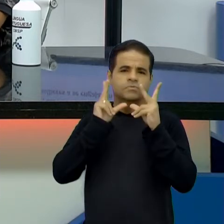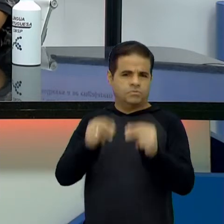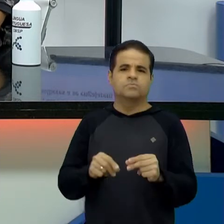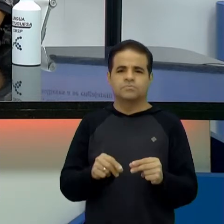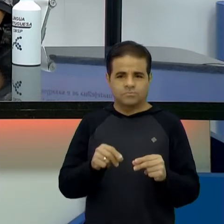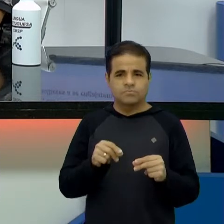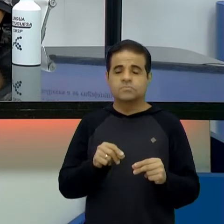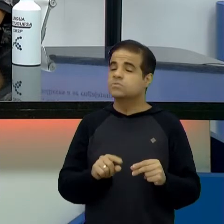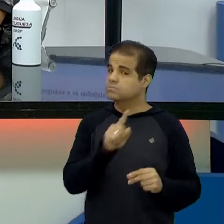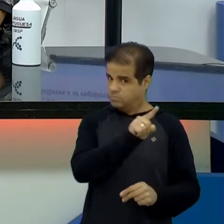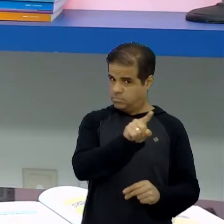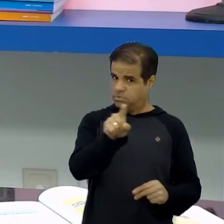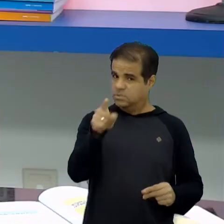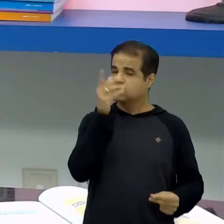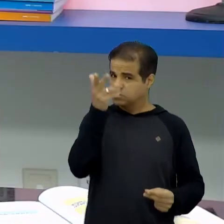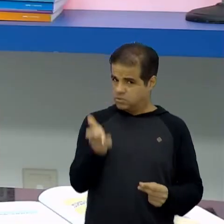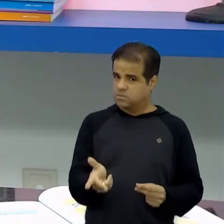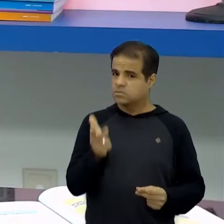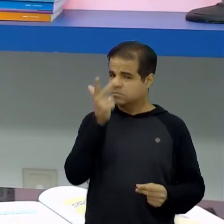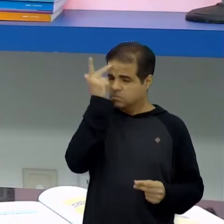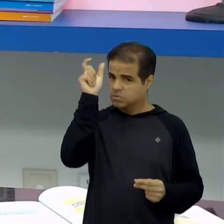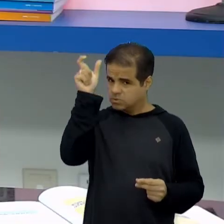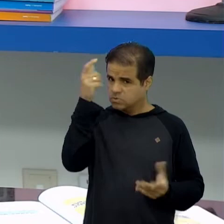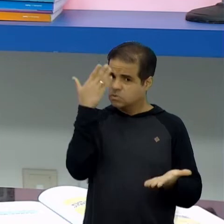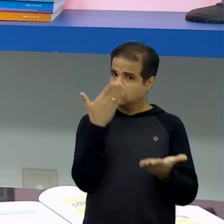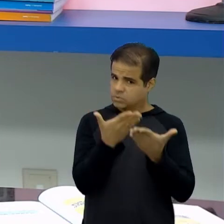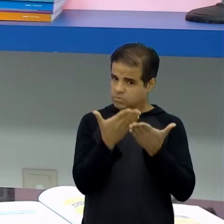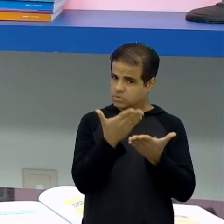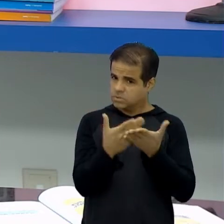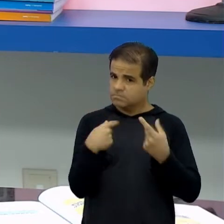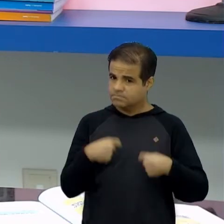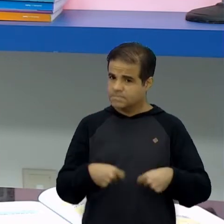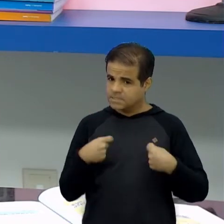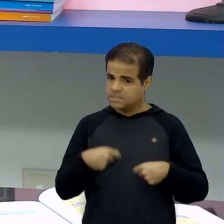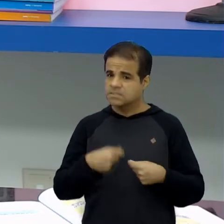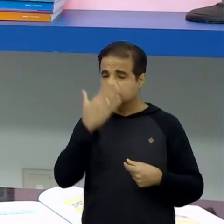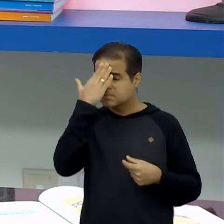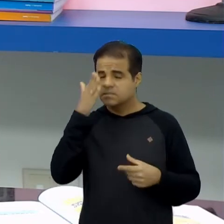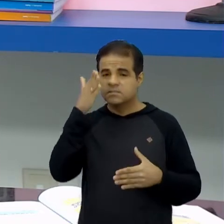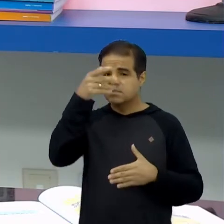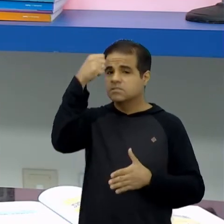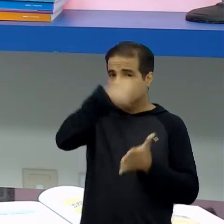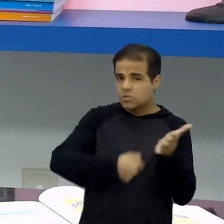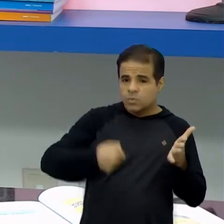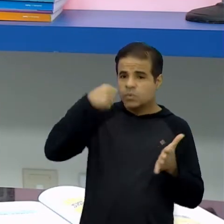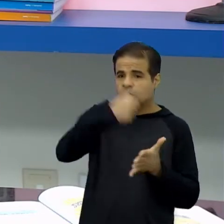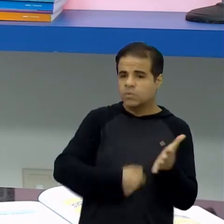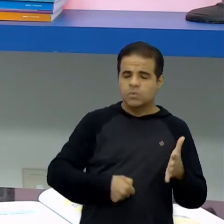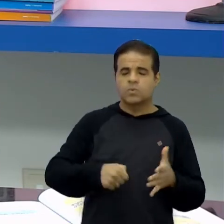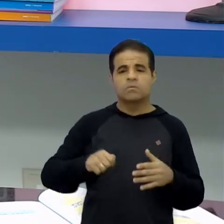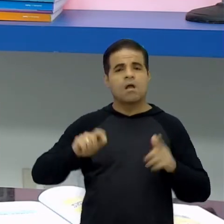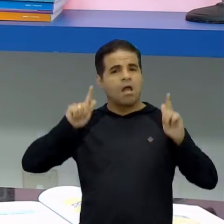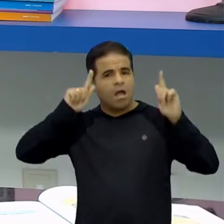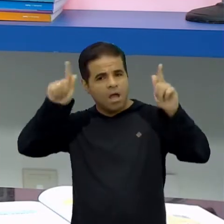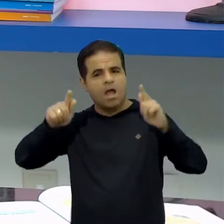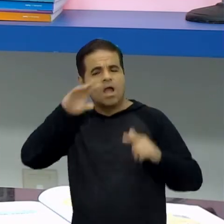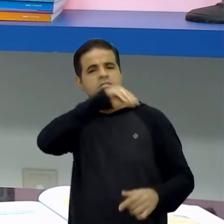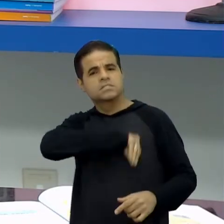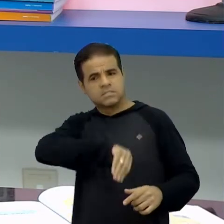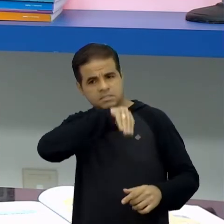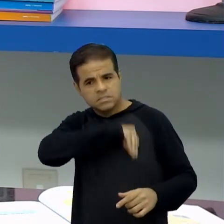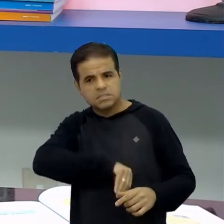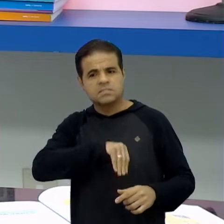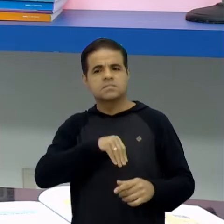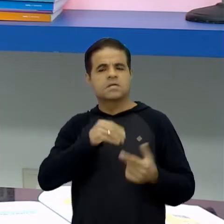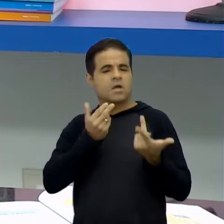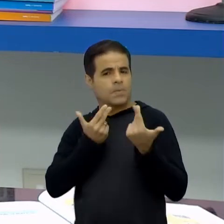Link, né? E você, estudante, tem que saber ir à luta disso, reivindicar salário